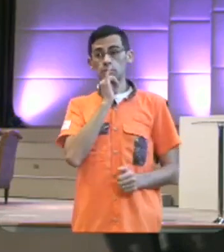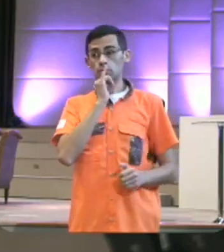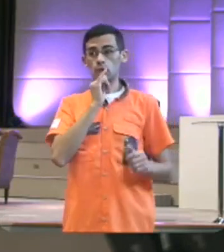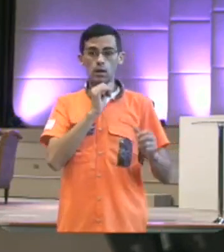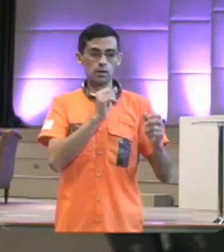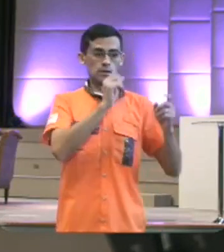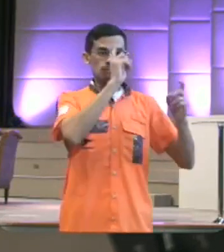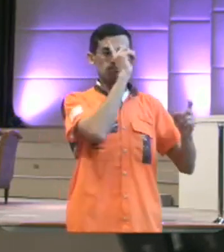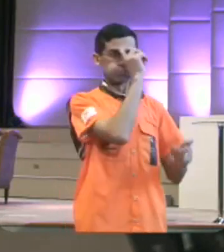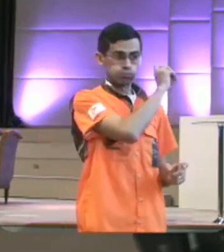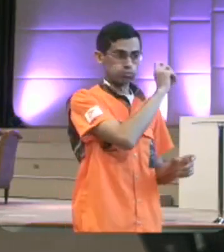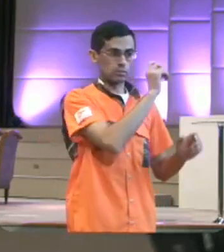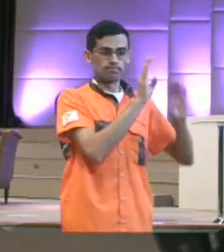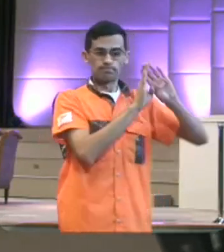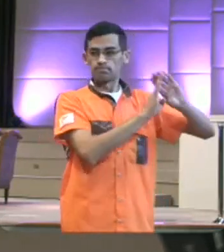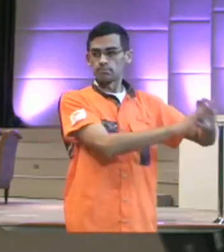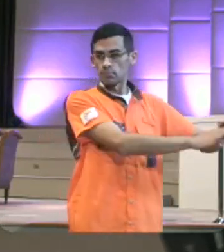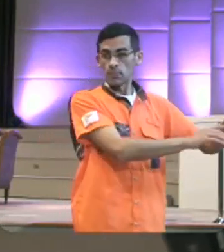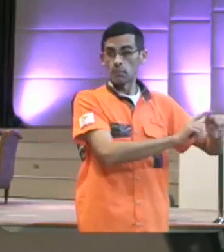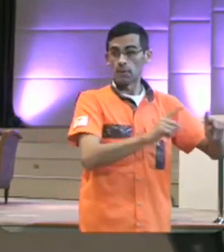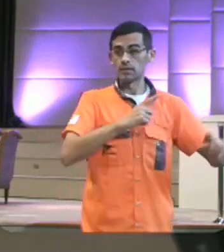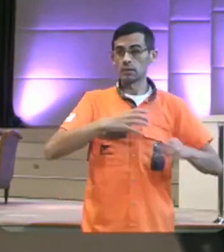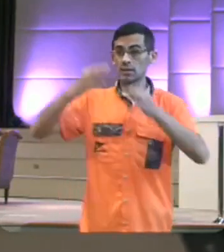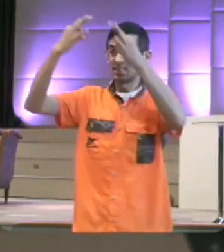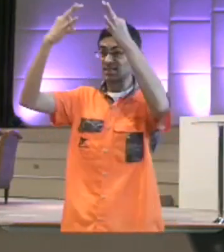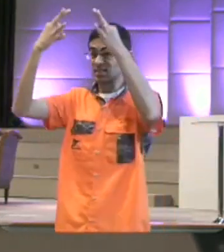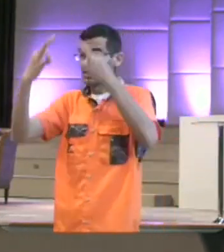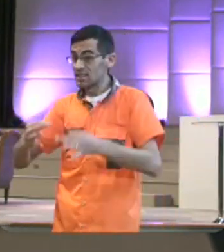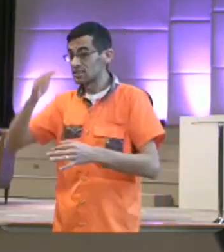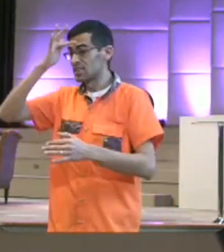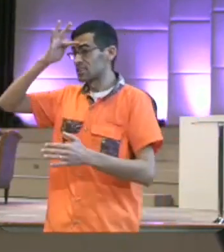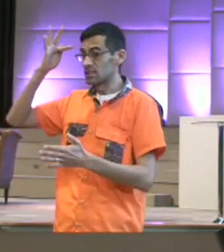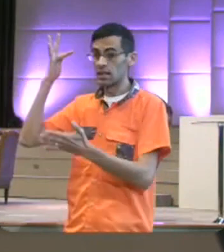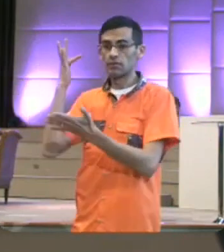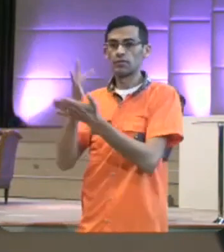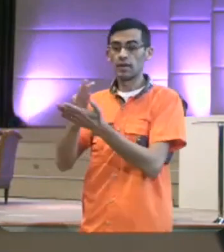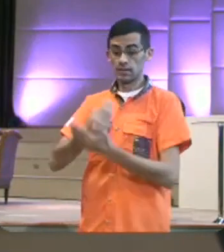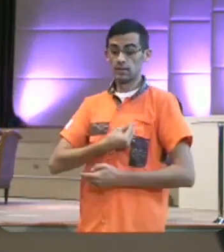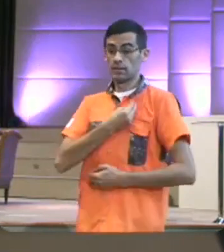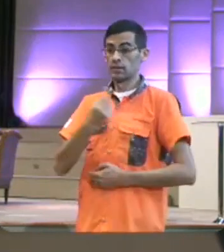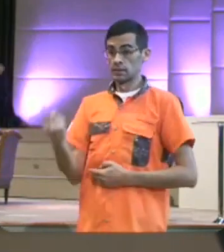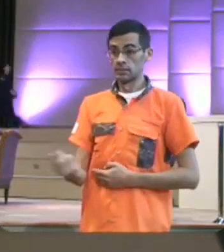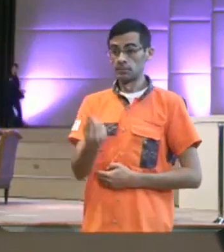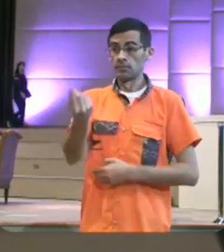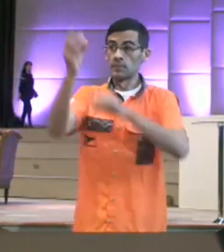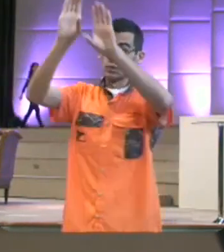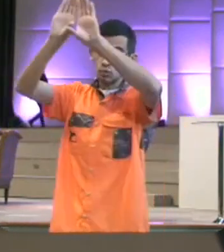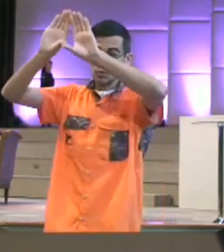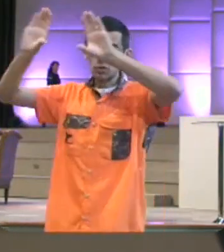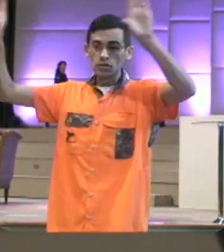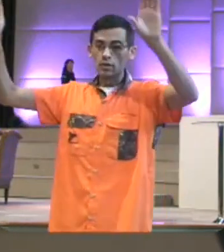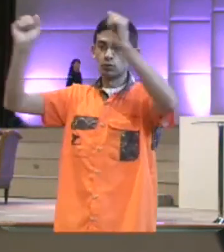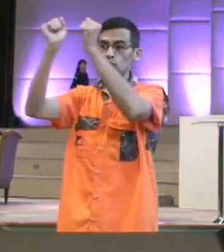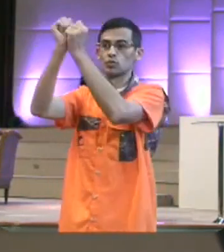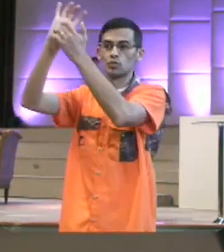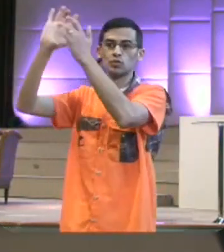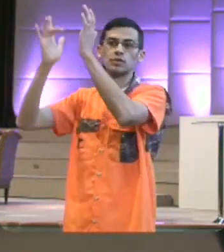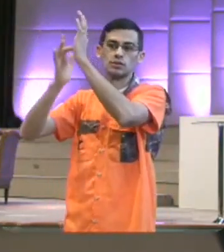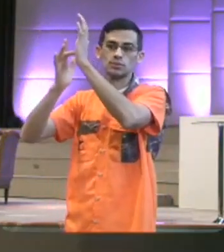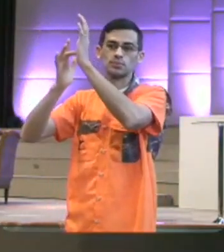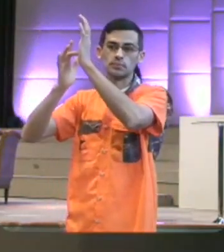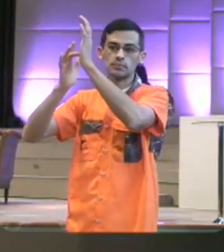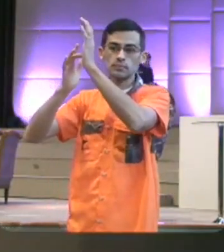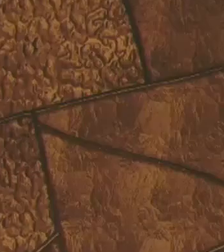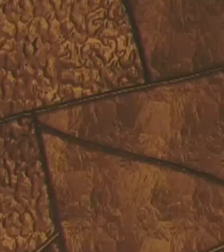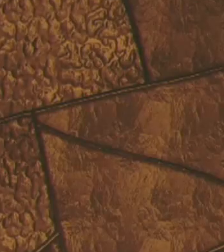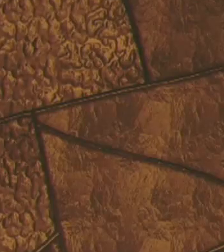preocupação pela certeza e pela fé da vida eterna no céu. E Jesus disse: na